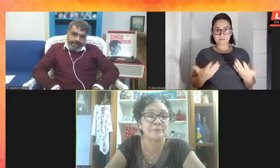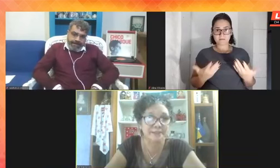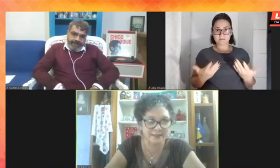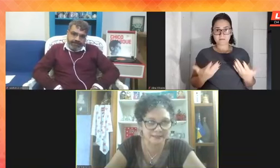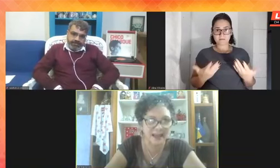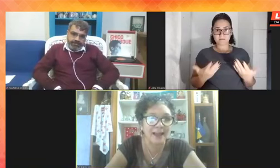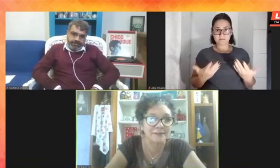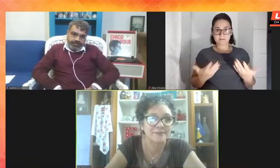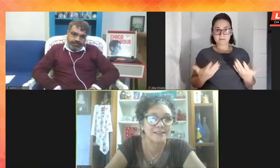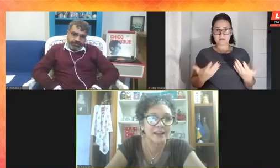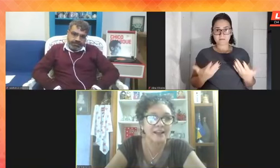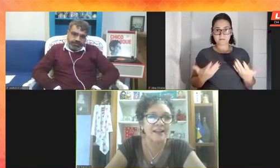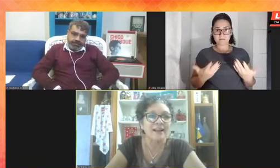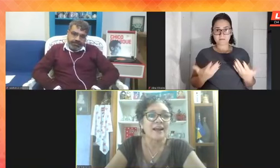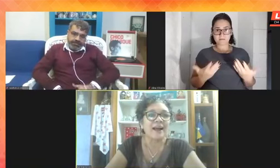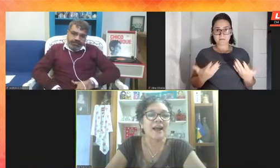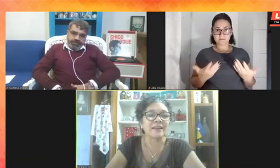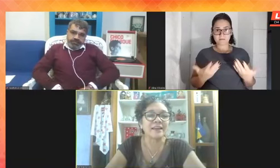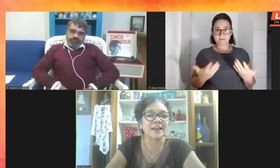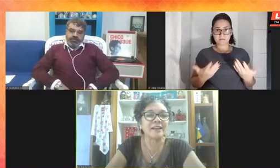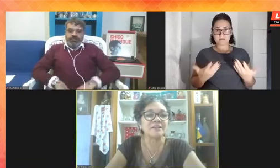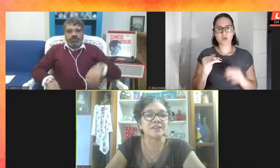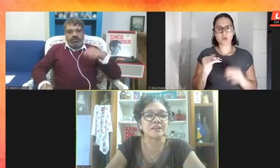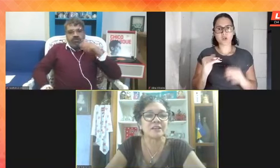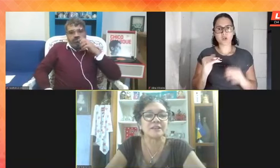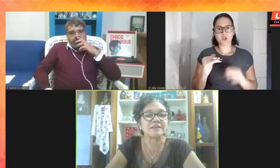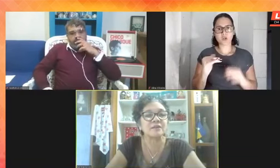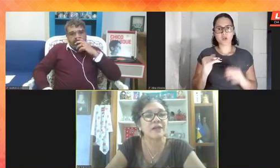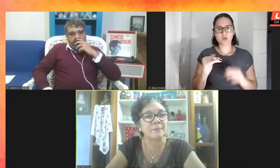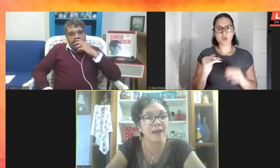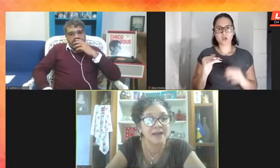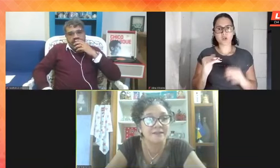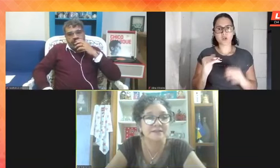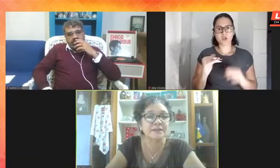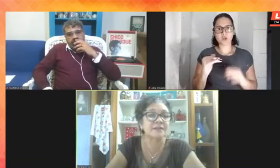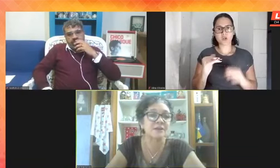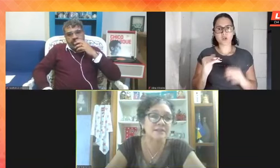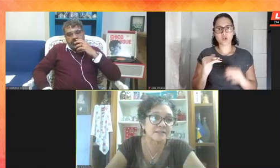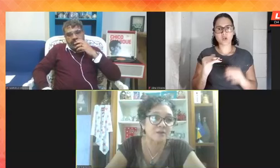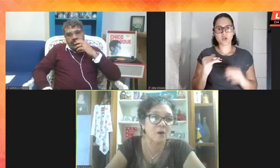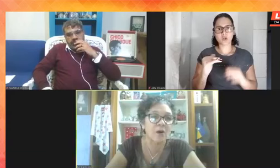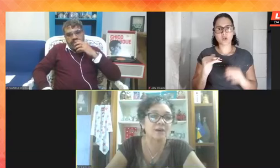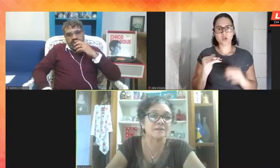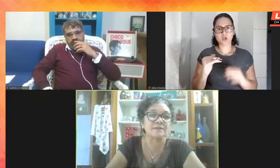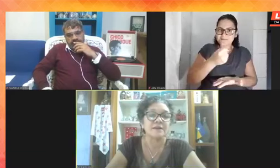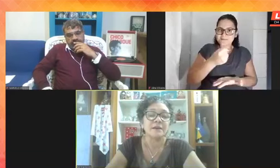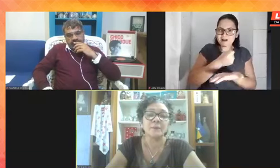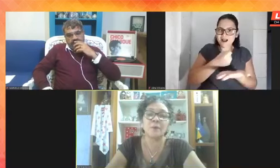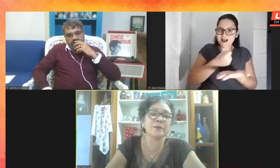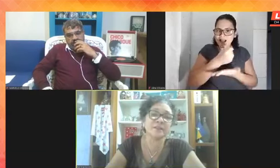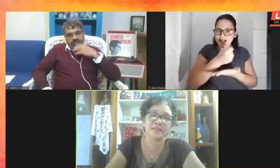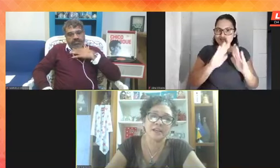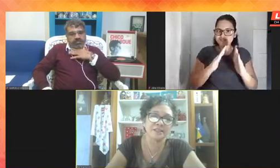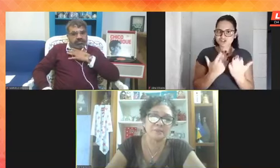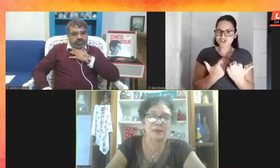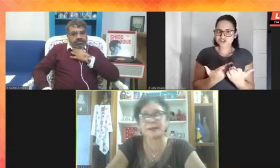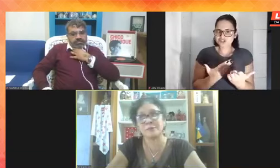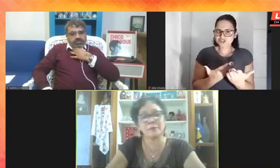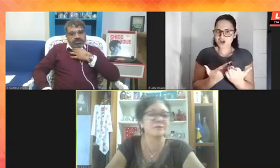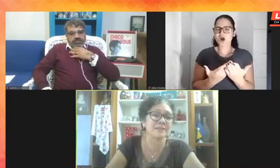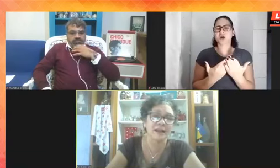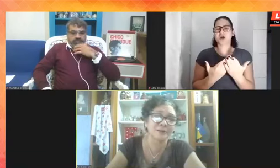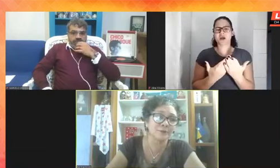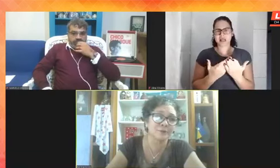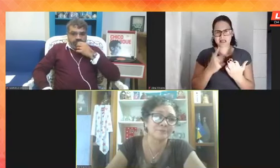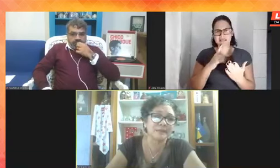nossos representados, né? Aqueles que estão na base das nossas escolas. Muita gente, aqui